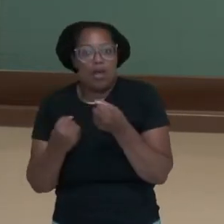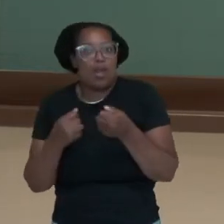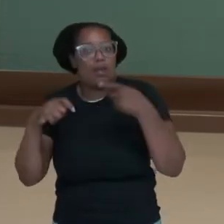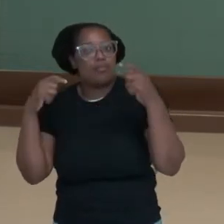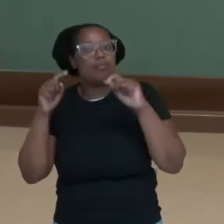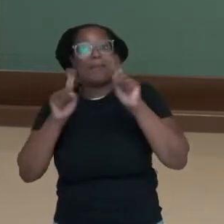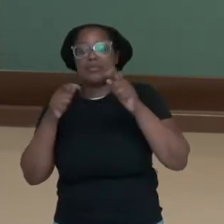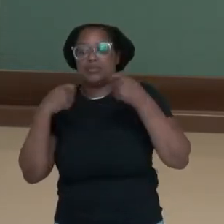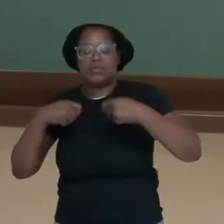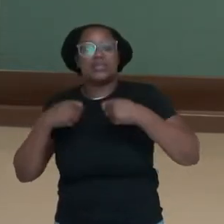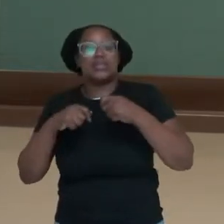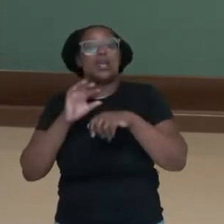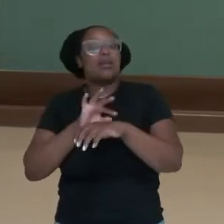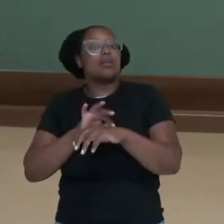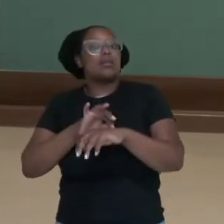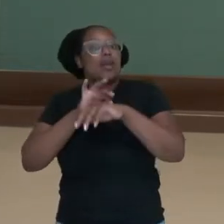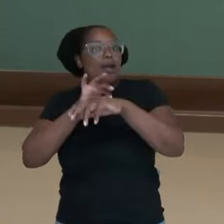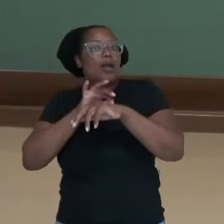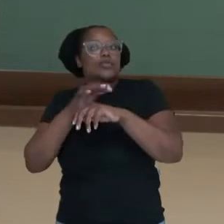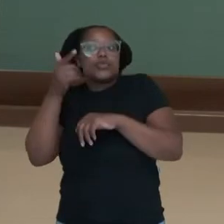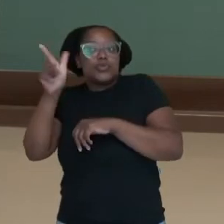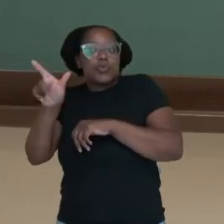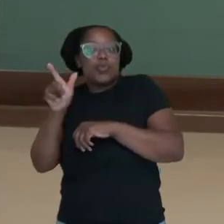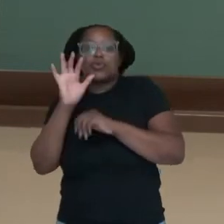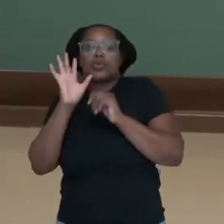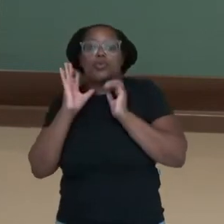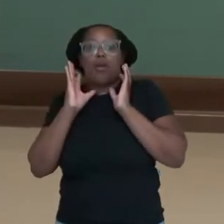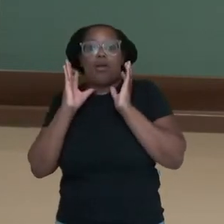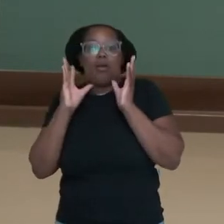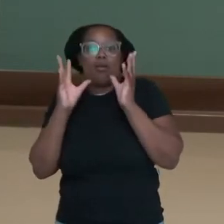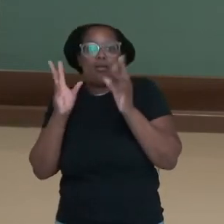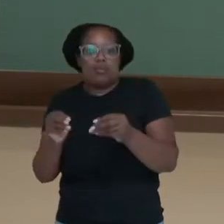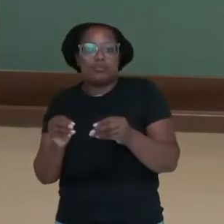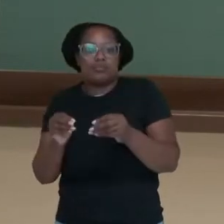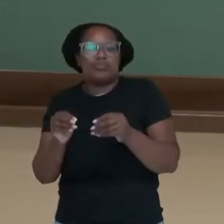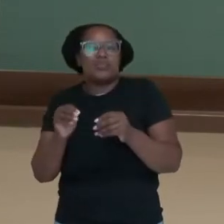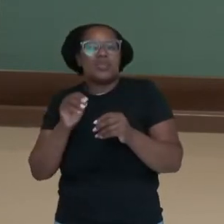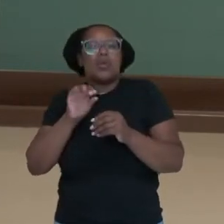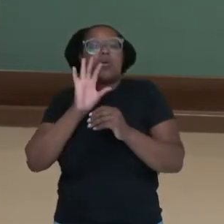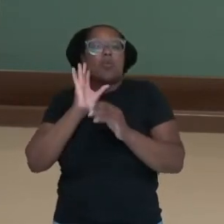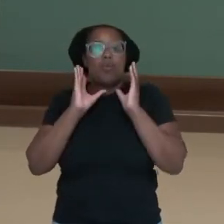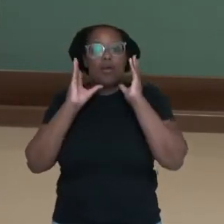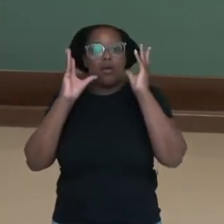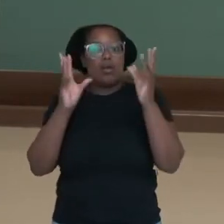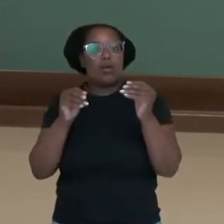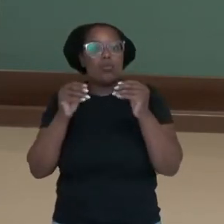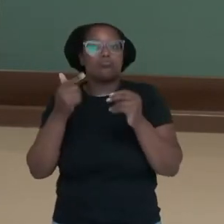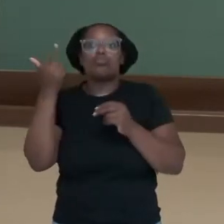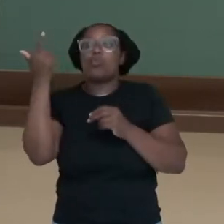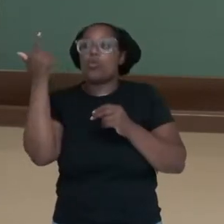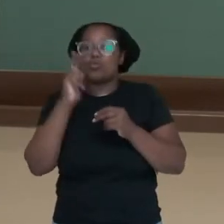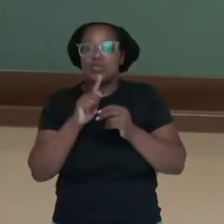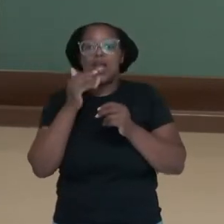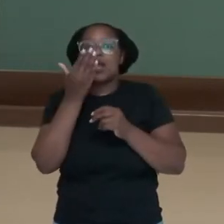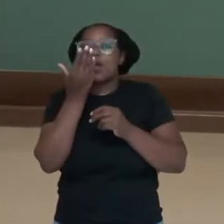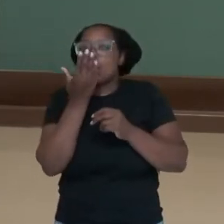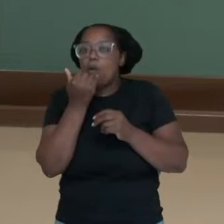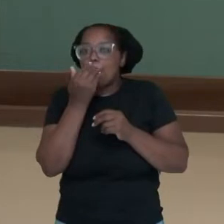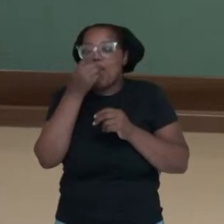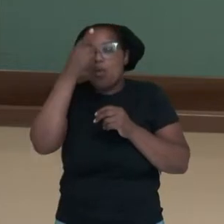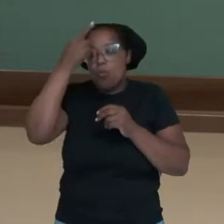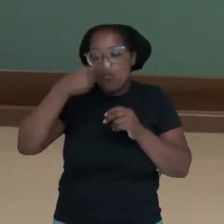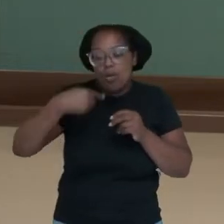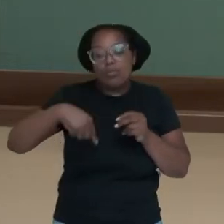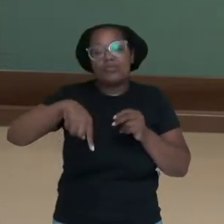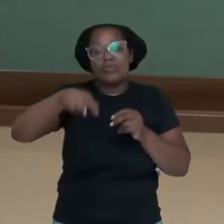muita carne, de outros seres. Será que um leão consegue comer um elefante? Embora o